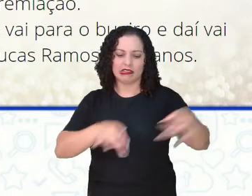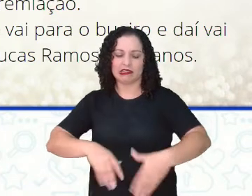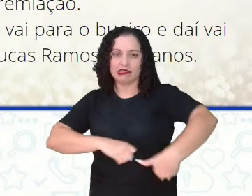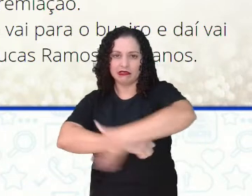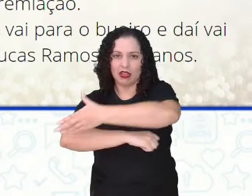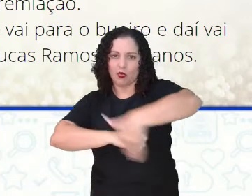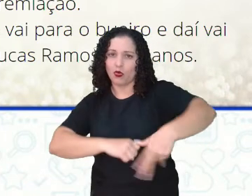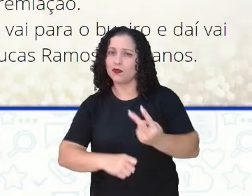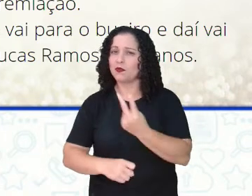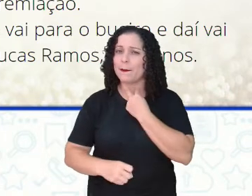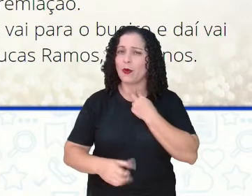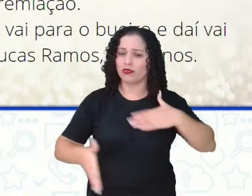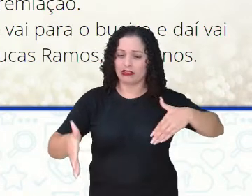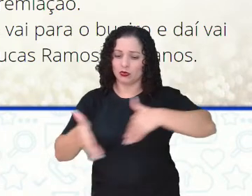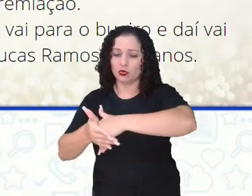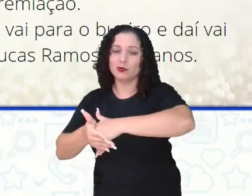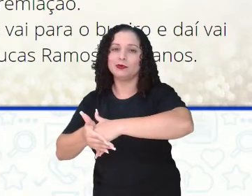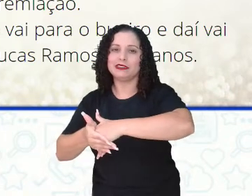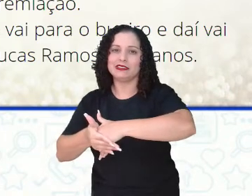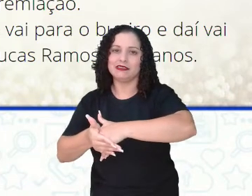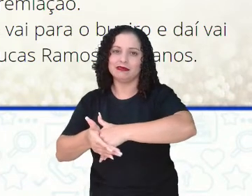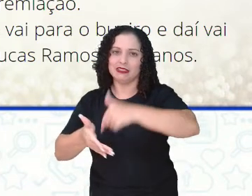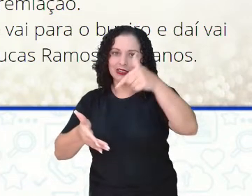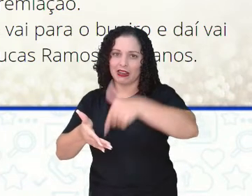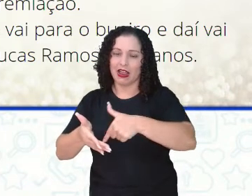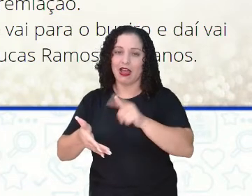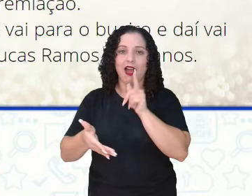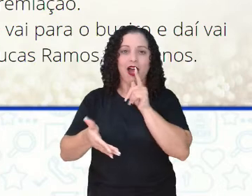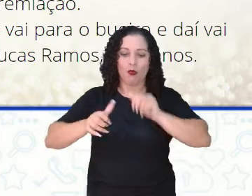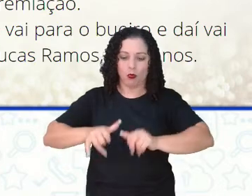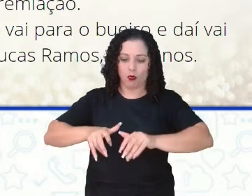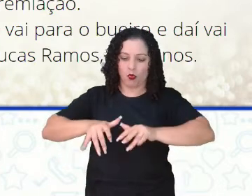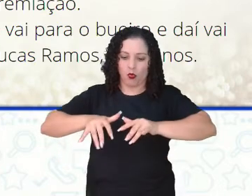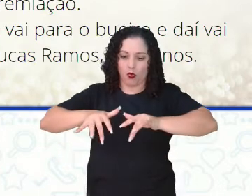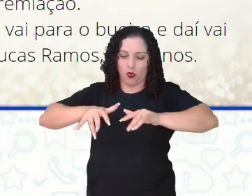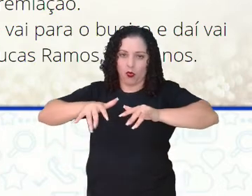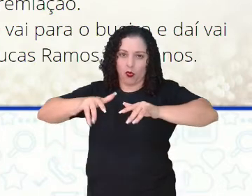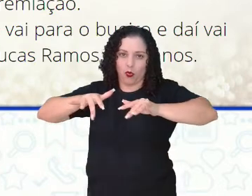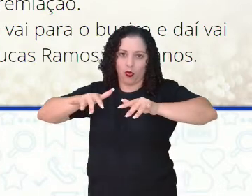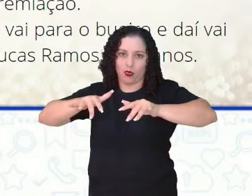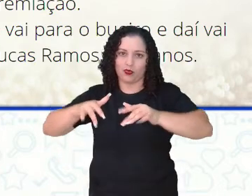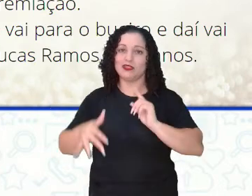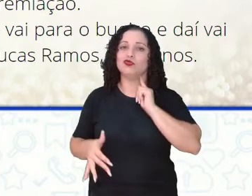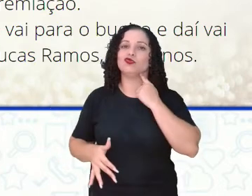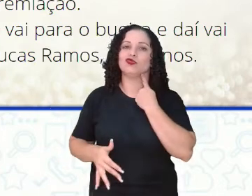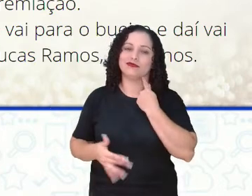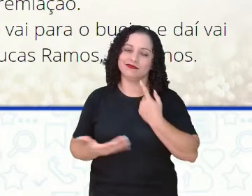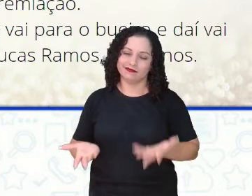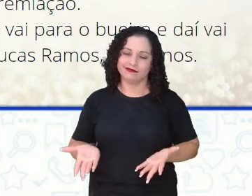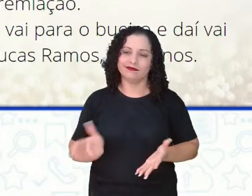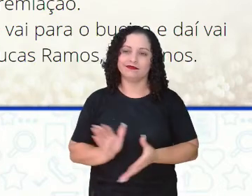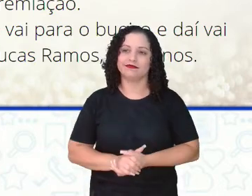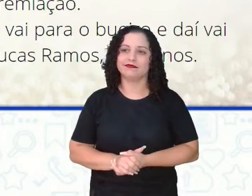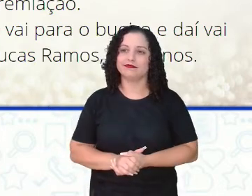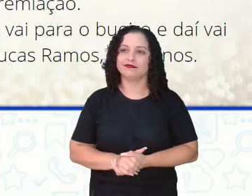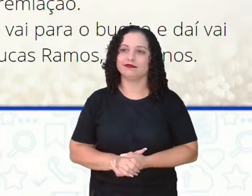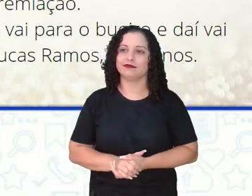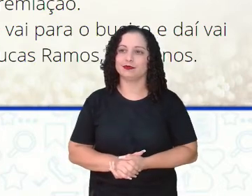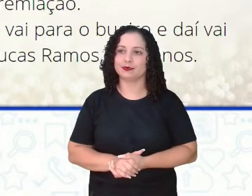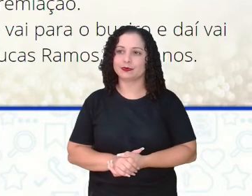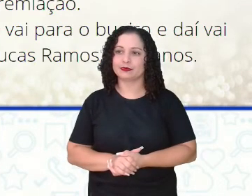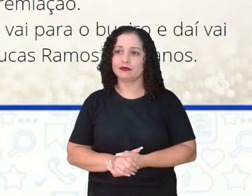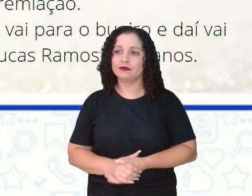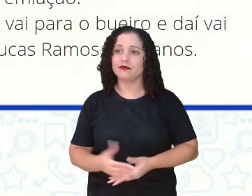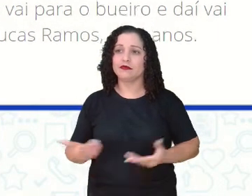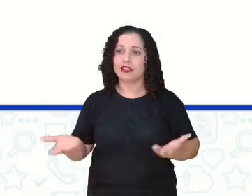daí vai para o rio e fica poluído, alertou Lucas Ramos, de 4 anos. Percebam que nessa notícia a